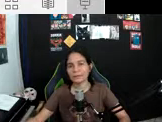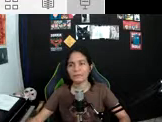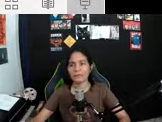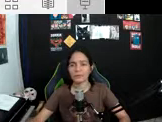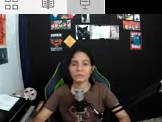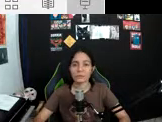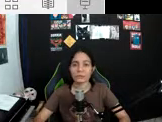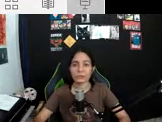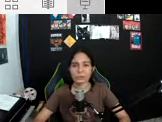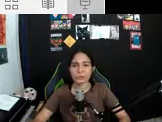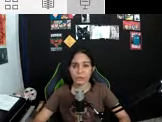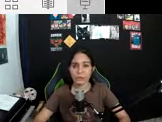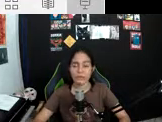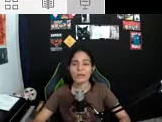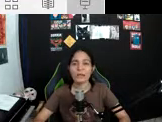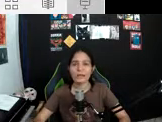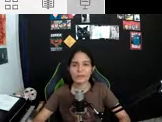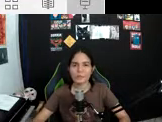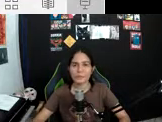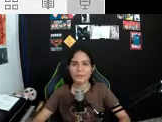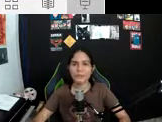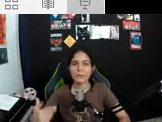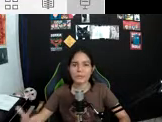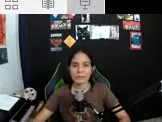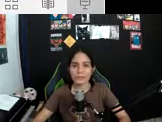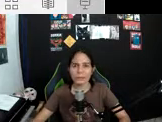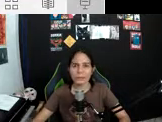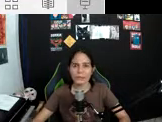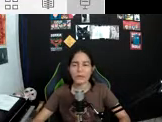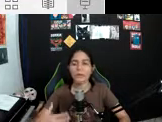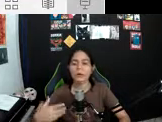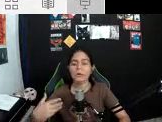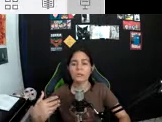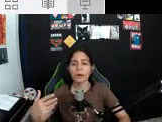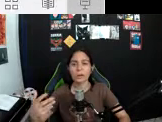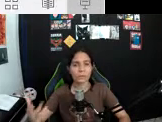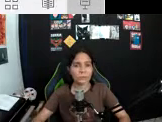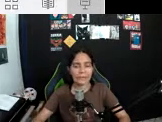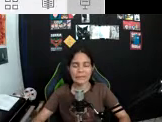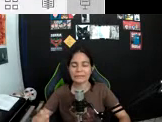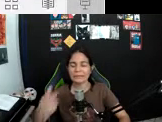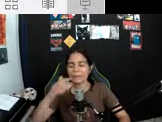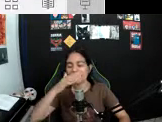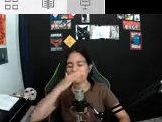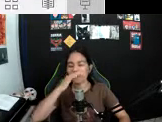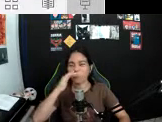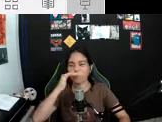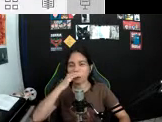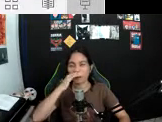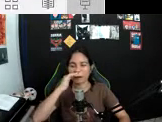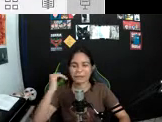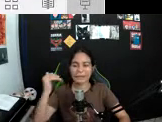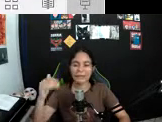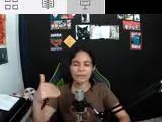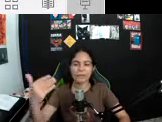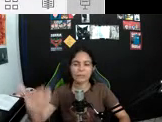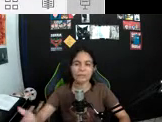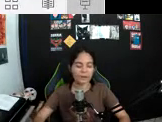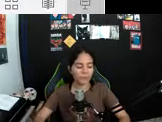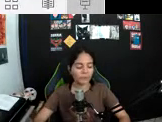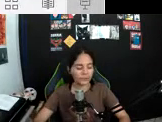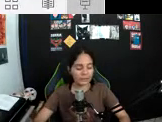necessitando desses serviços vão ser justamente as pessoas, né, que estão com alguma doença, algo ao qual